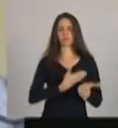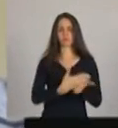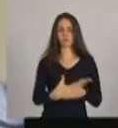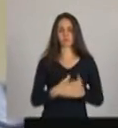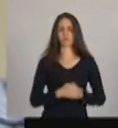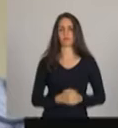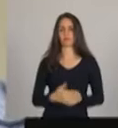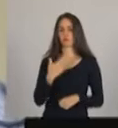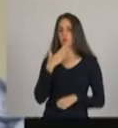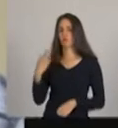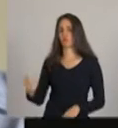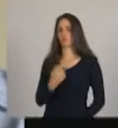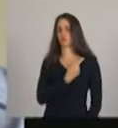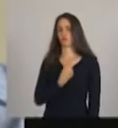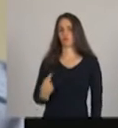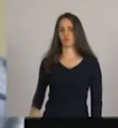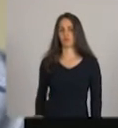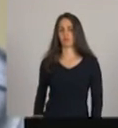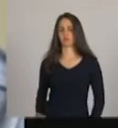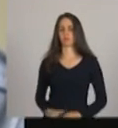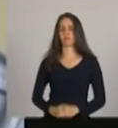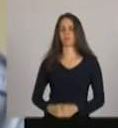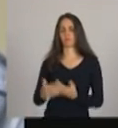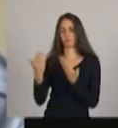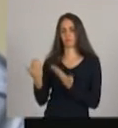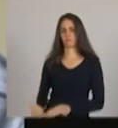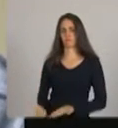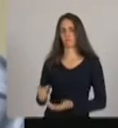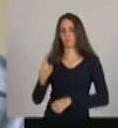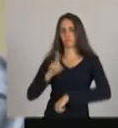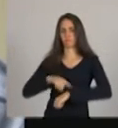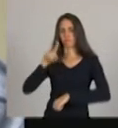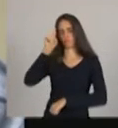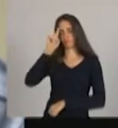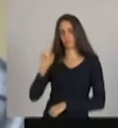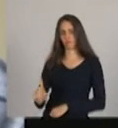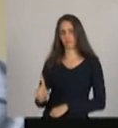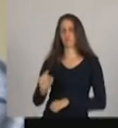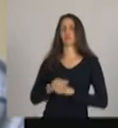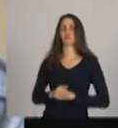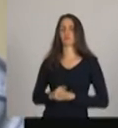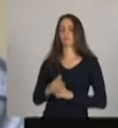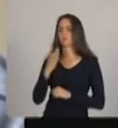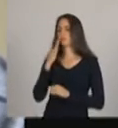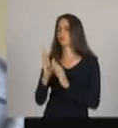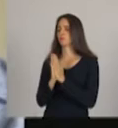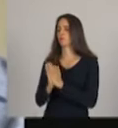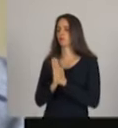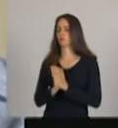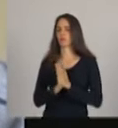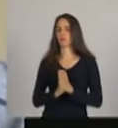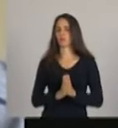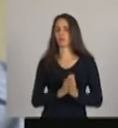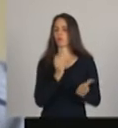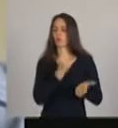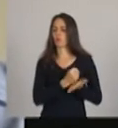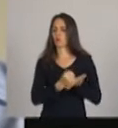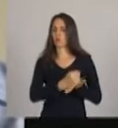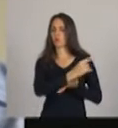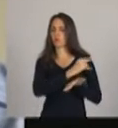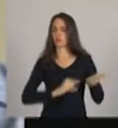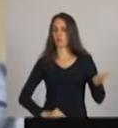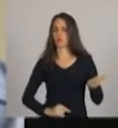um pedido ao governador no dia para que dê preferência à